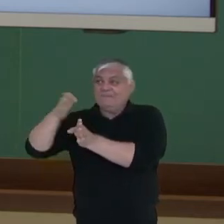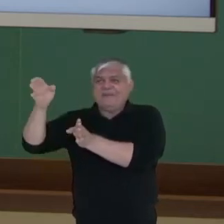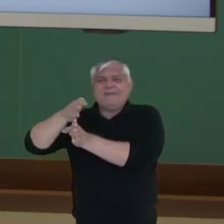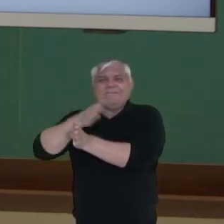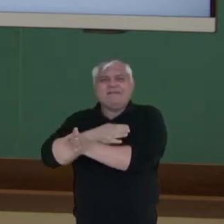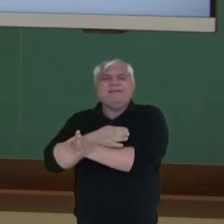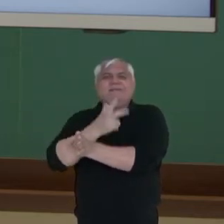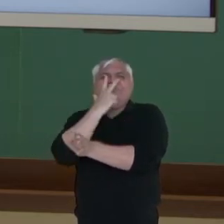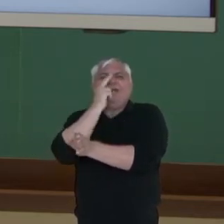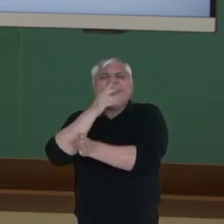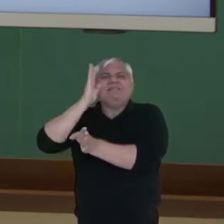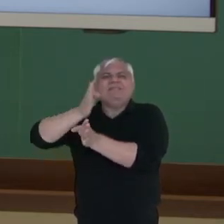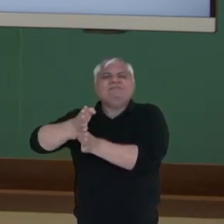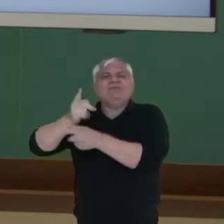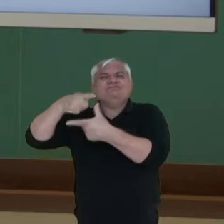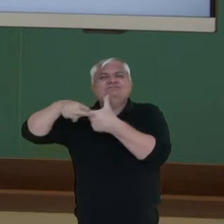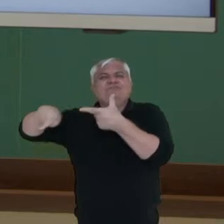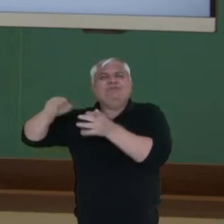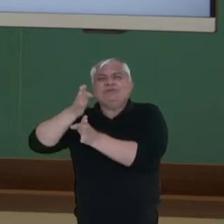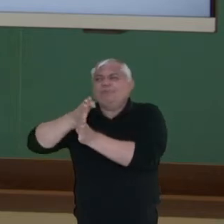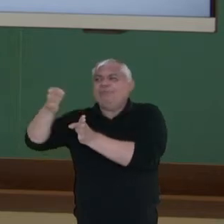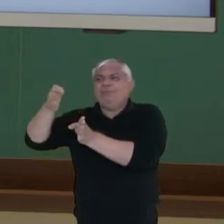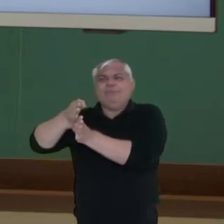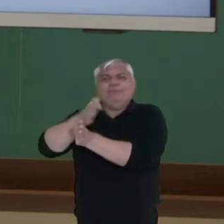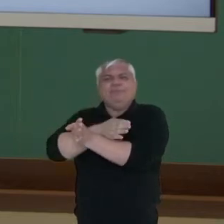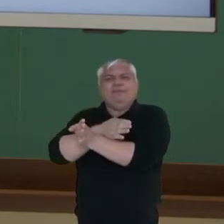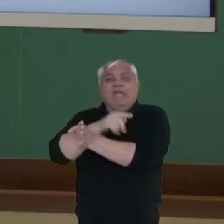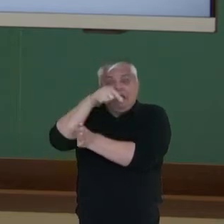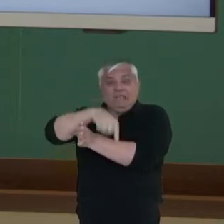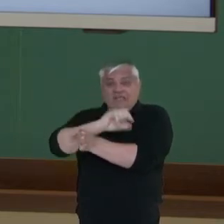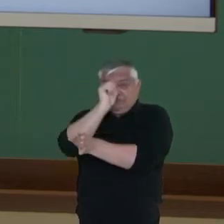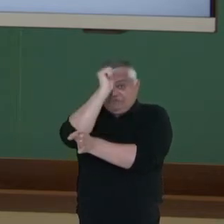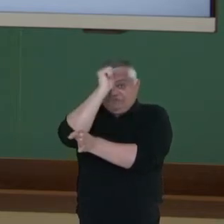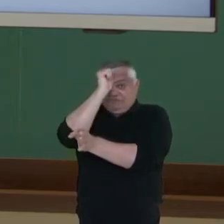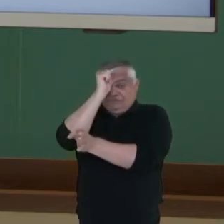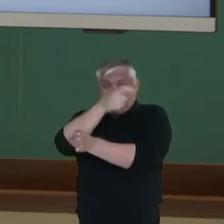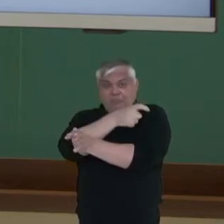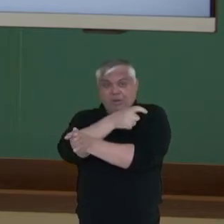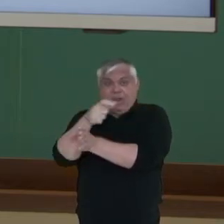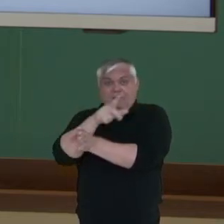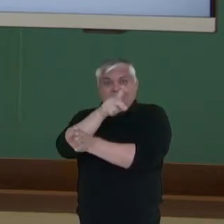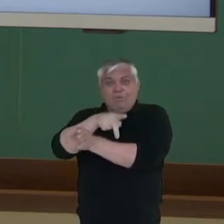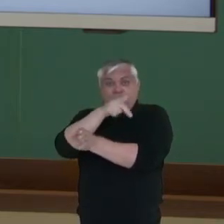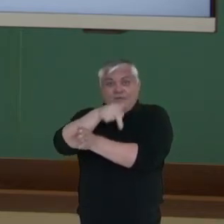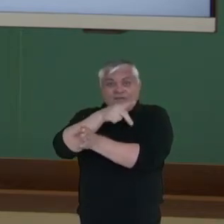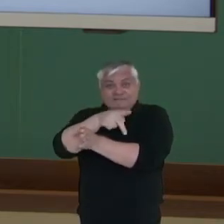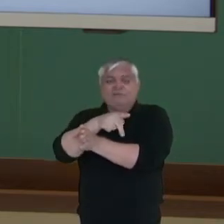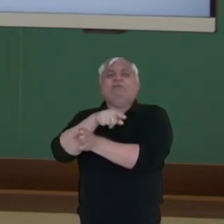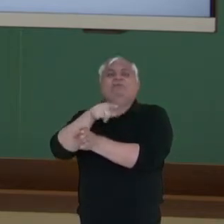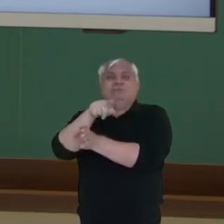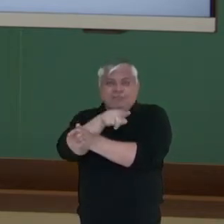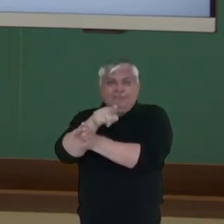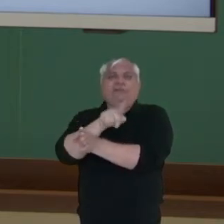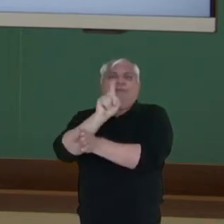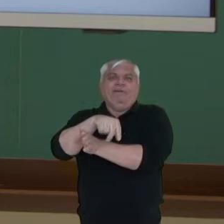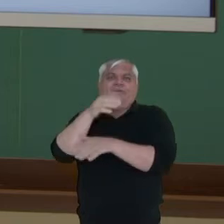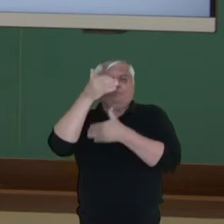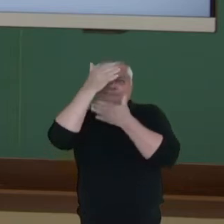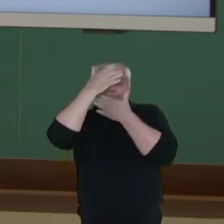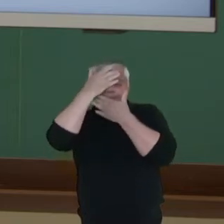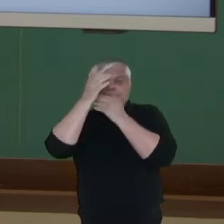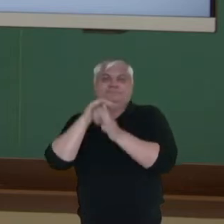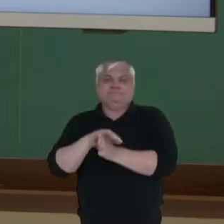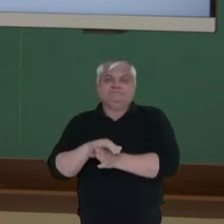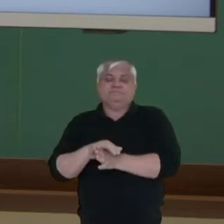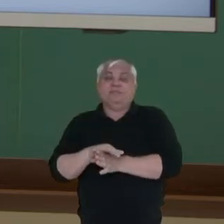paquistanesa. Na parte indiana, a maior parte da população é também islâmica,